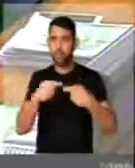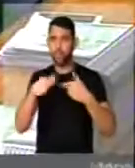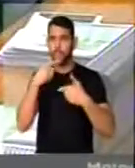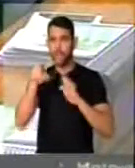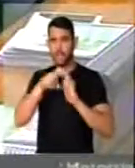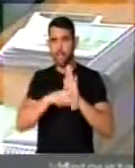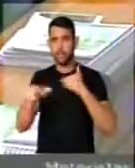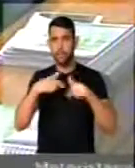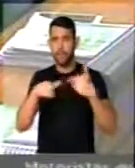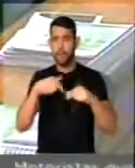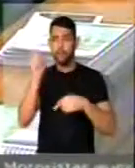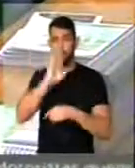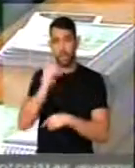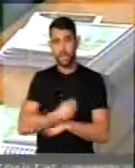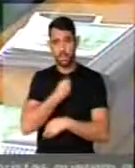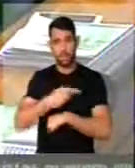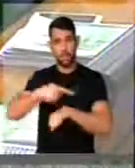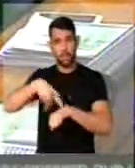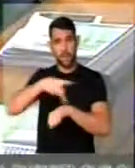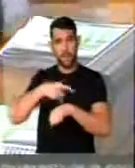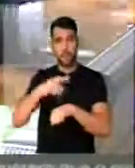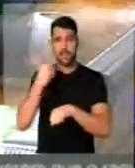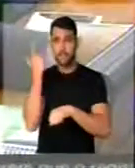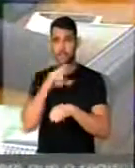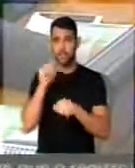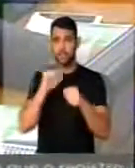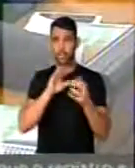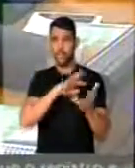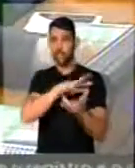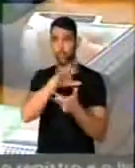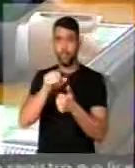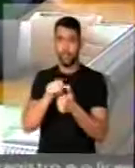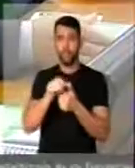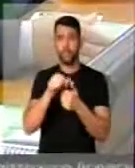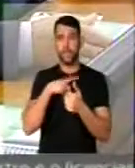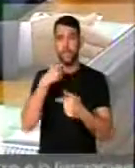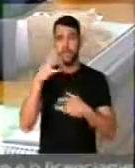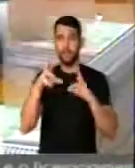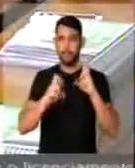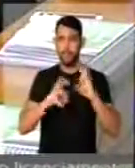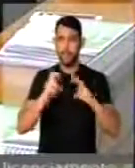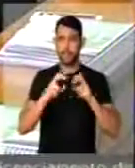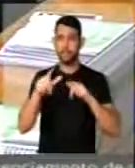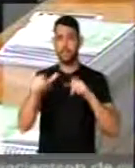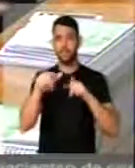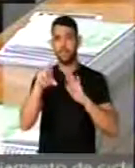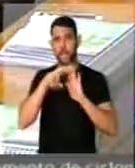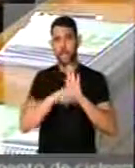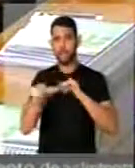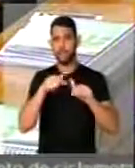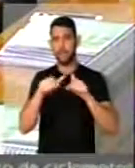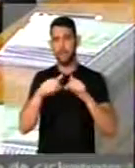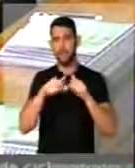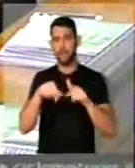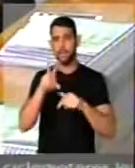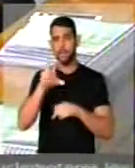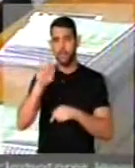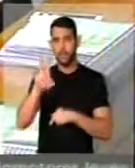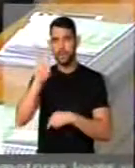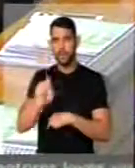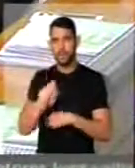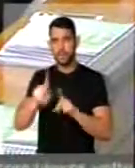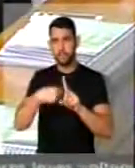porque o Brasil é o país recordista mundial em conflitos trabalhistas. Nós temos 50 vezes